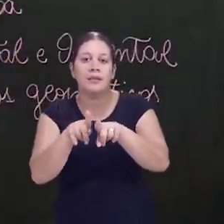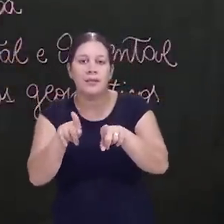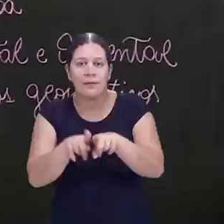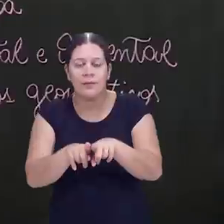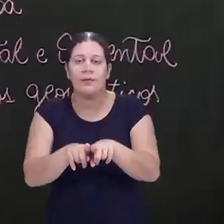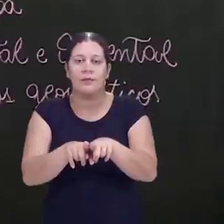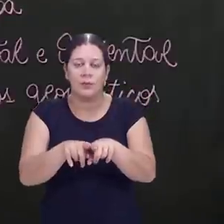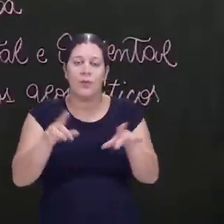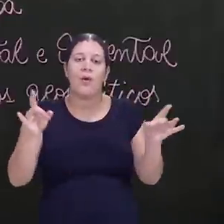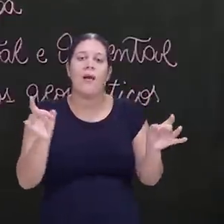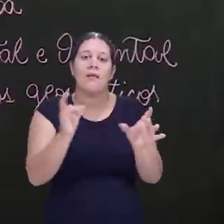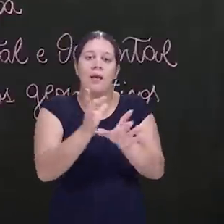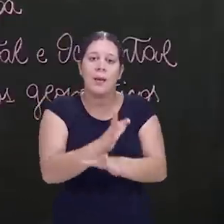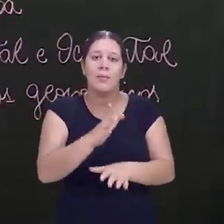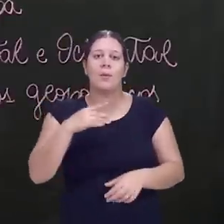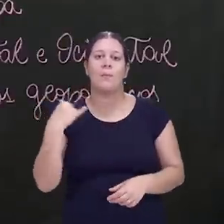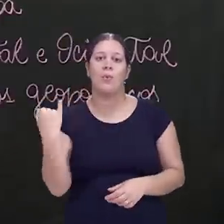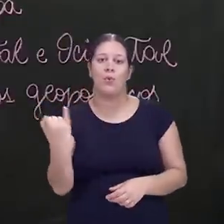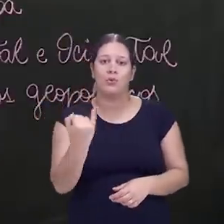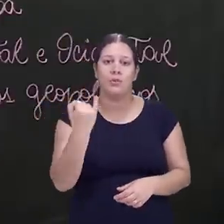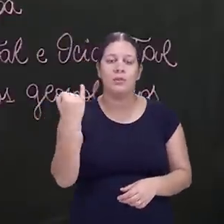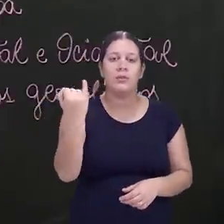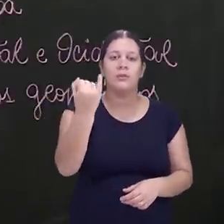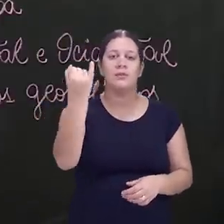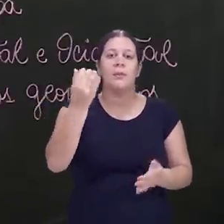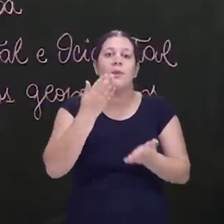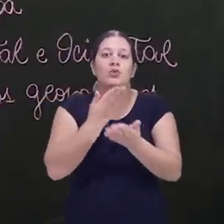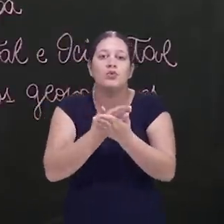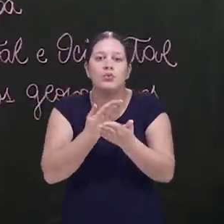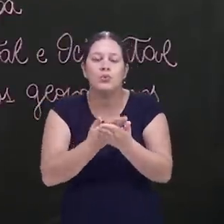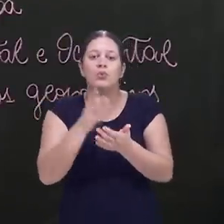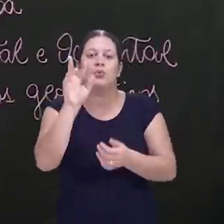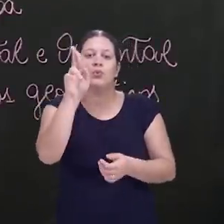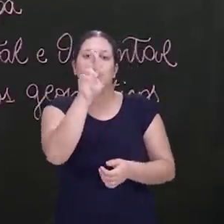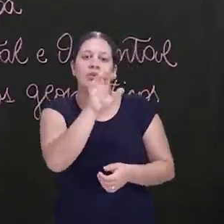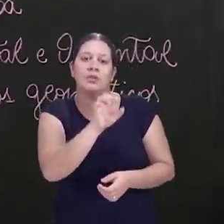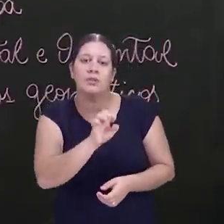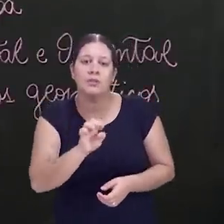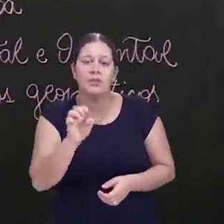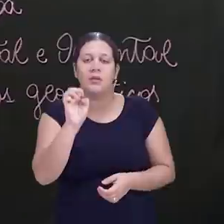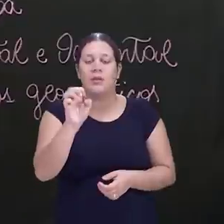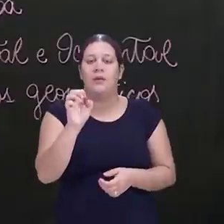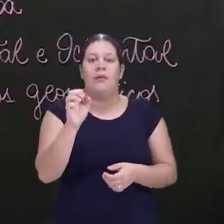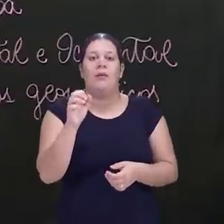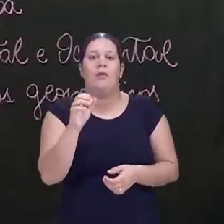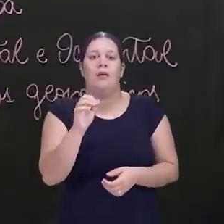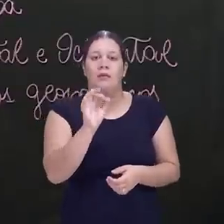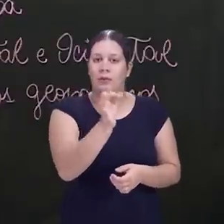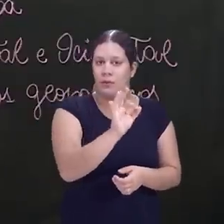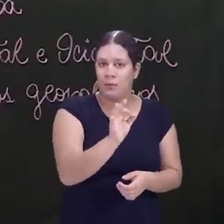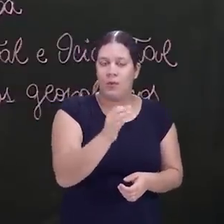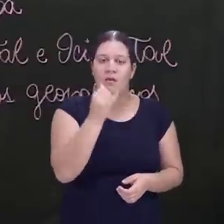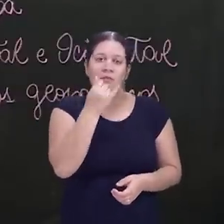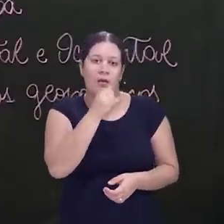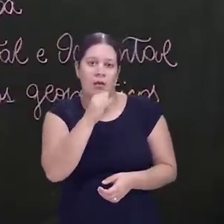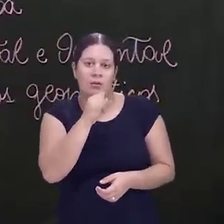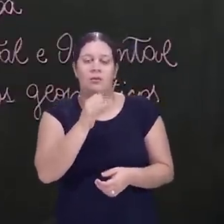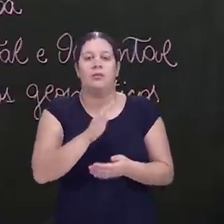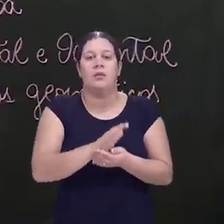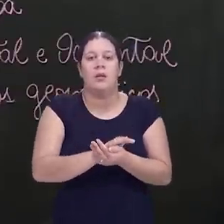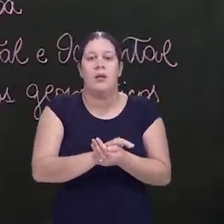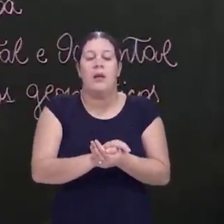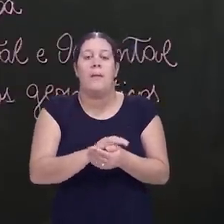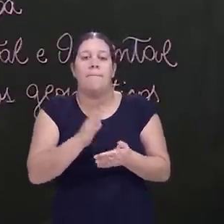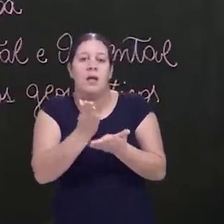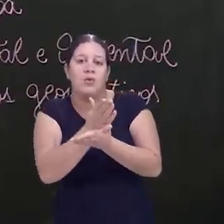também acaba sendo importante para o estudo dessas regiões, com exceção, obviamente, da Itália. Então, nós temos aqui